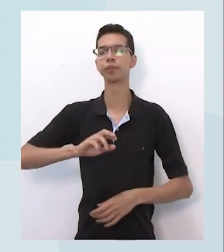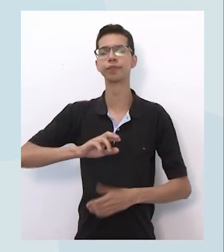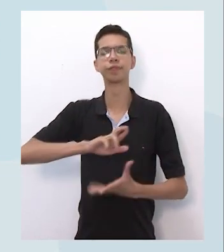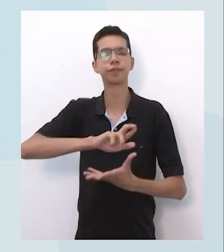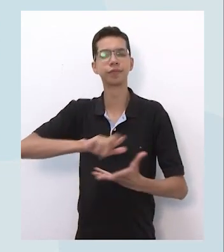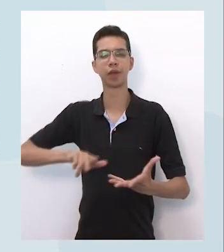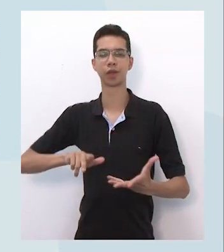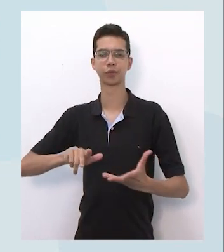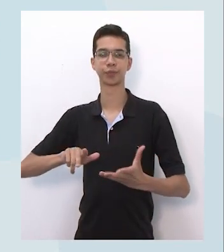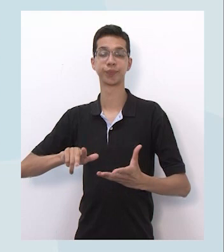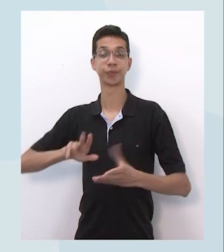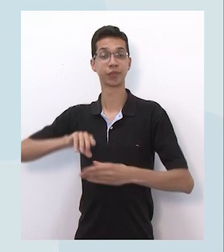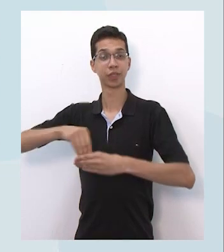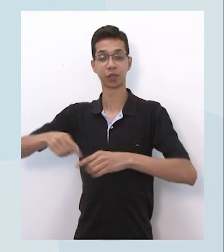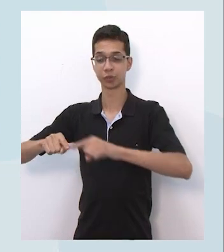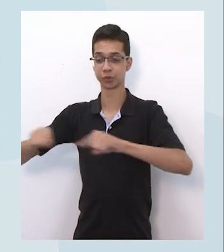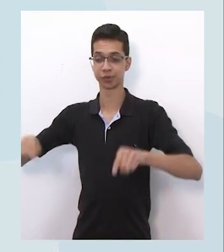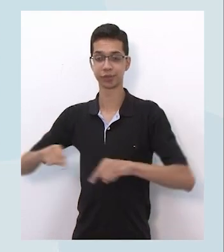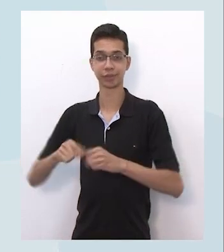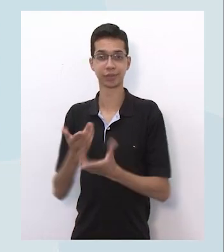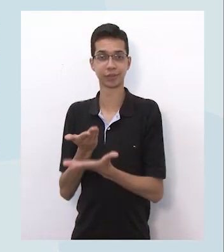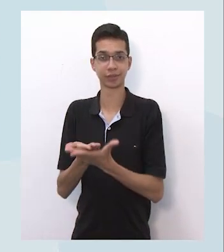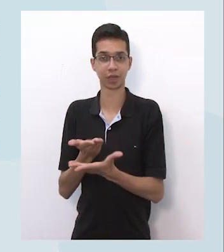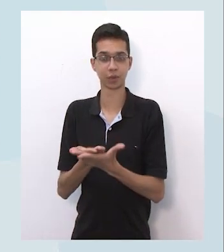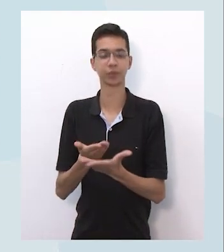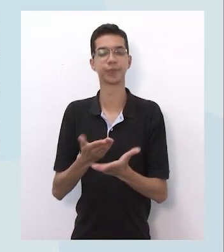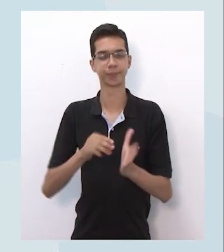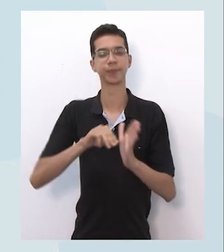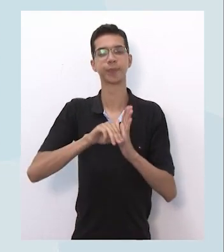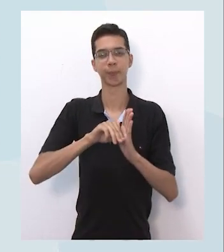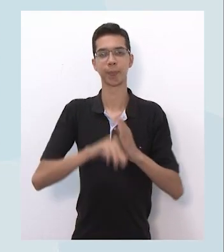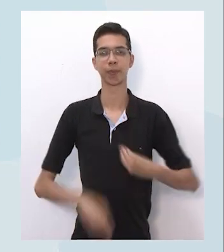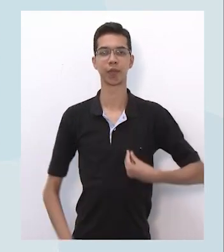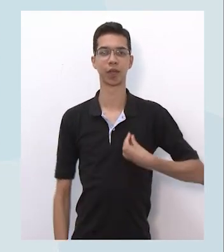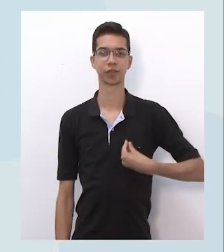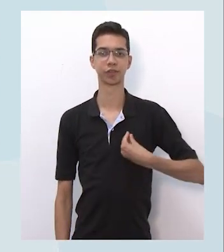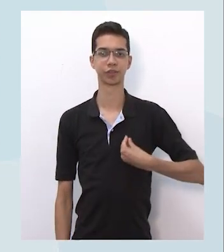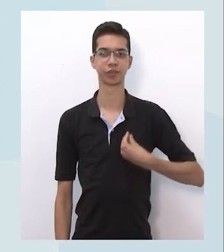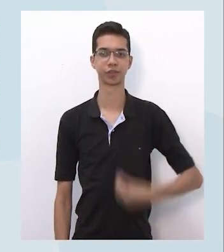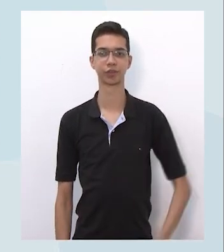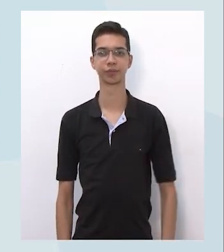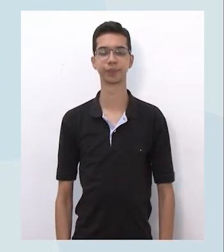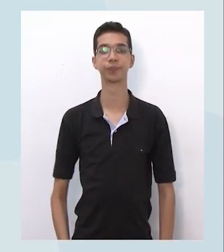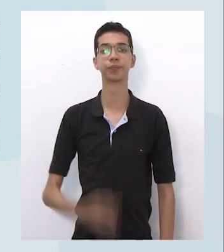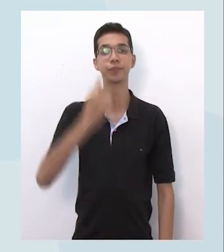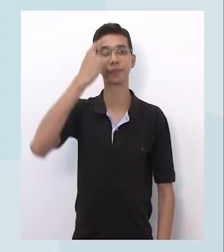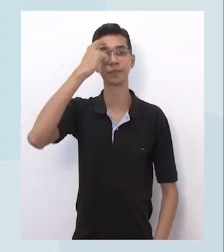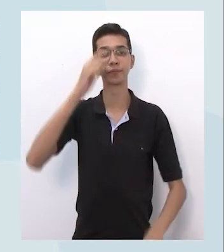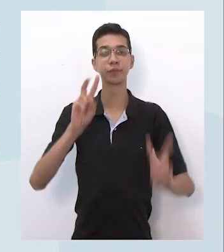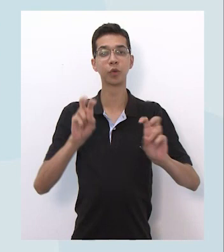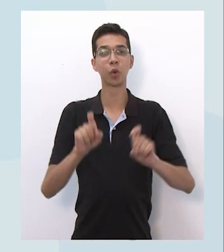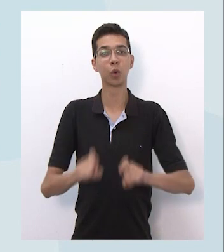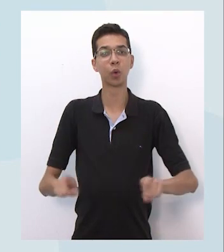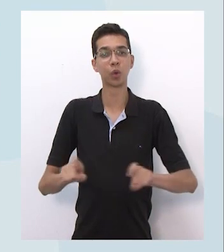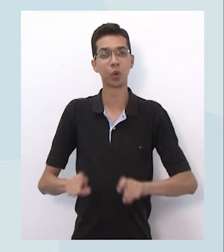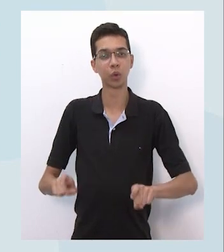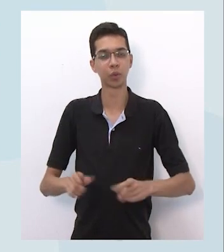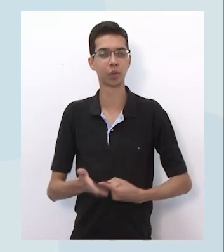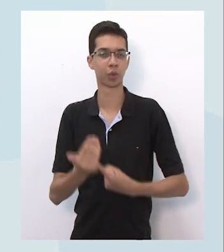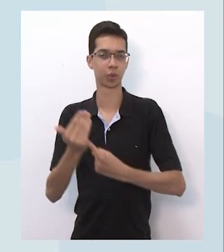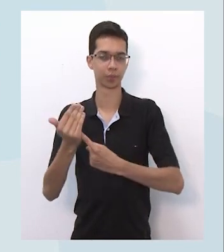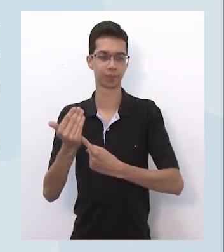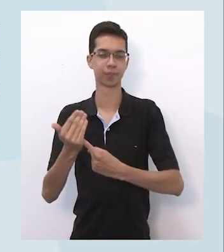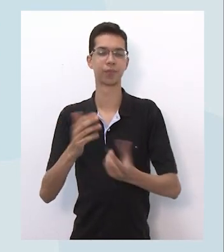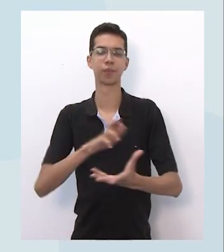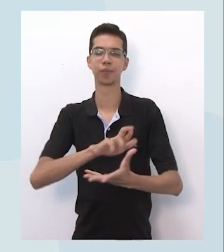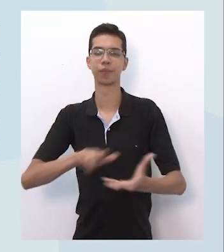ativas, né, e tendo, né, o foco nos eixos da cultura digital e do pensamento computacional, buscando, na verdade, trazer novas